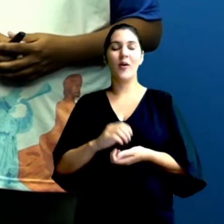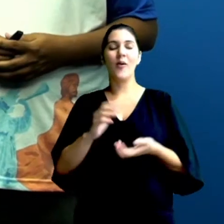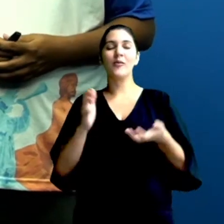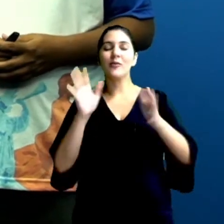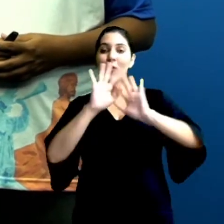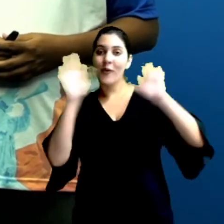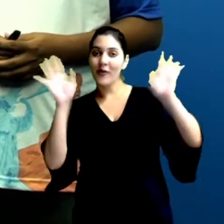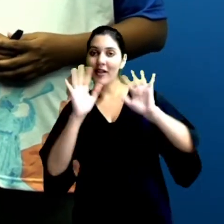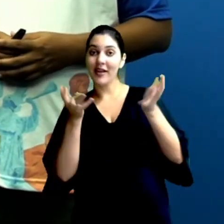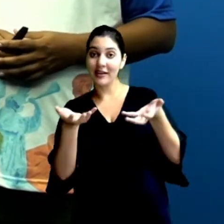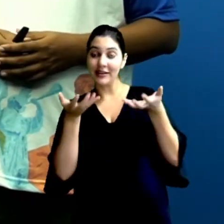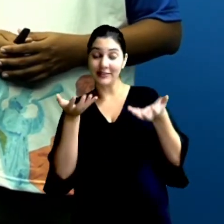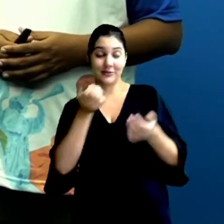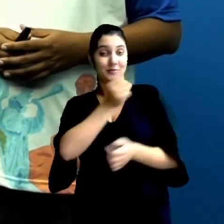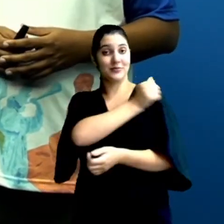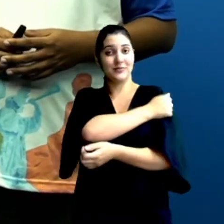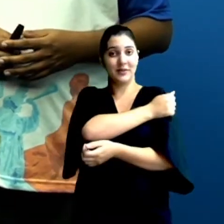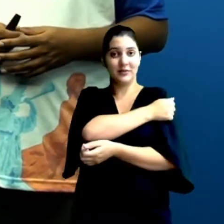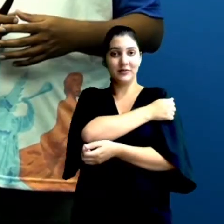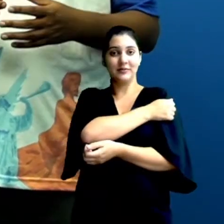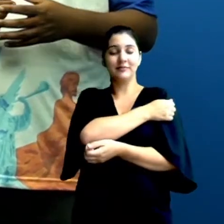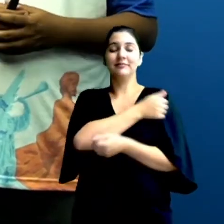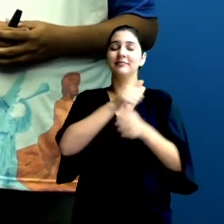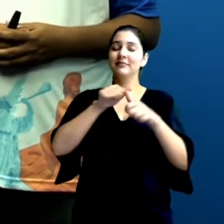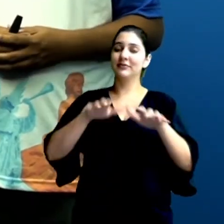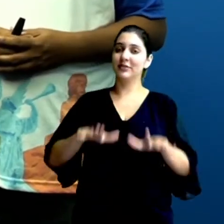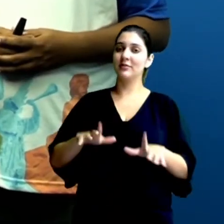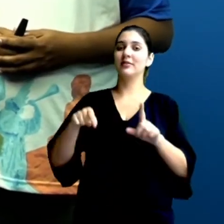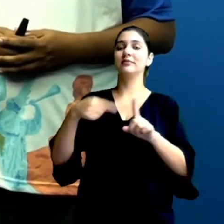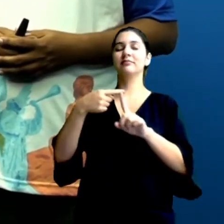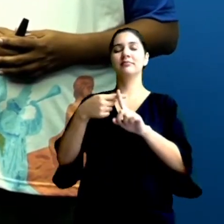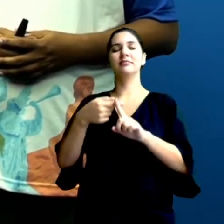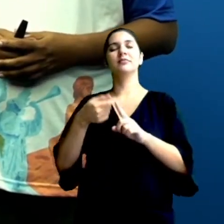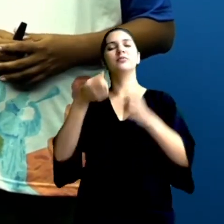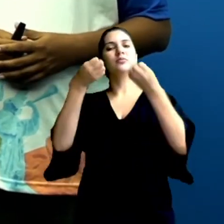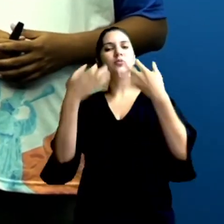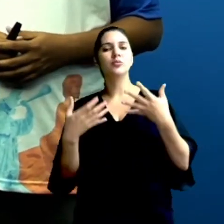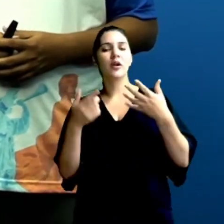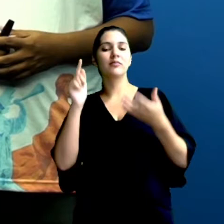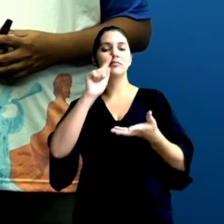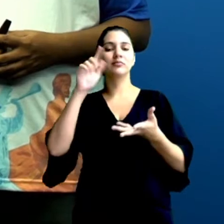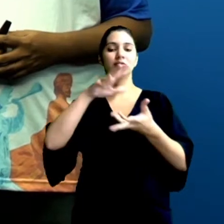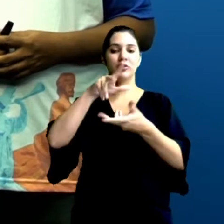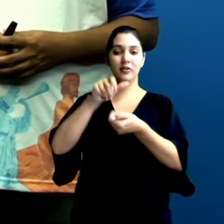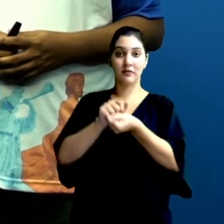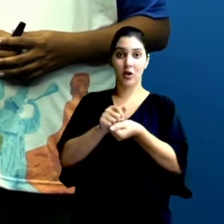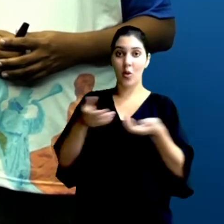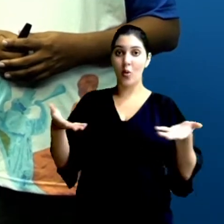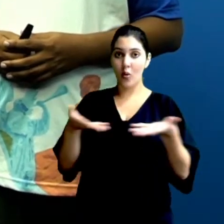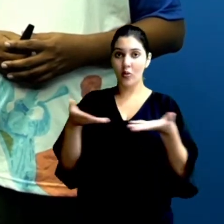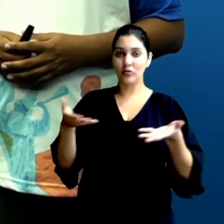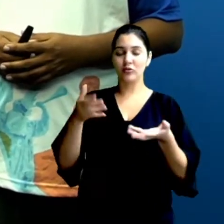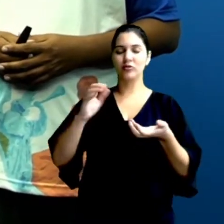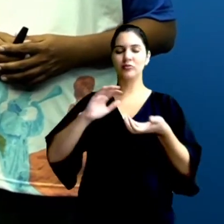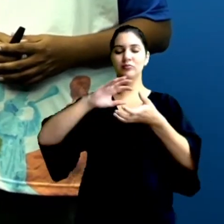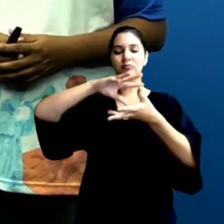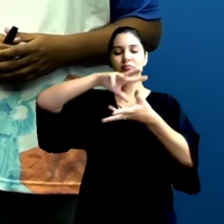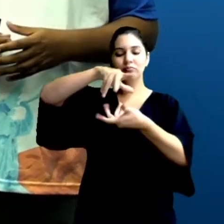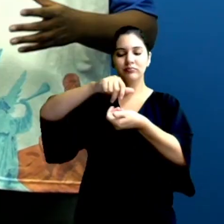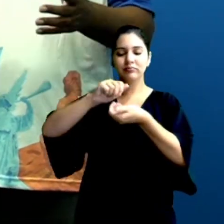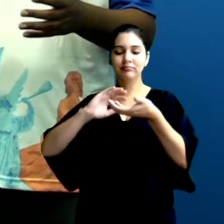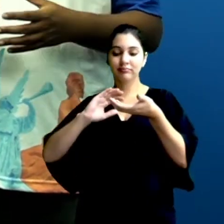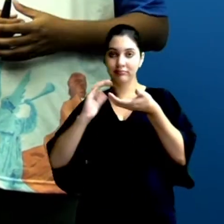Olá, queridos alunos, queridas alunas. Estamos aqui mais uma vez para falar sobre geografia e vamos falar hoje sobre o Oriente Médio,